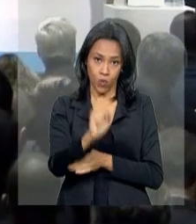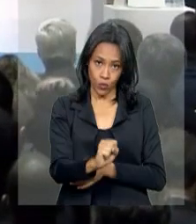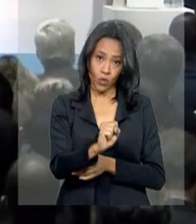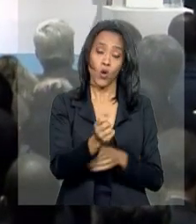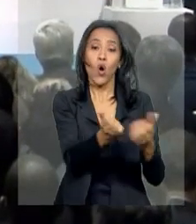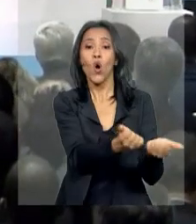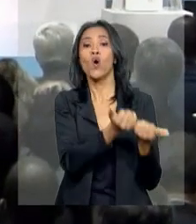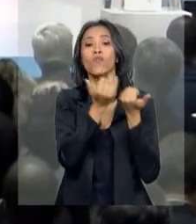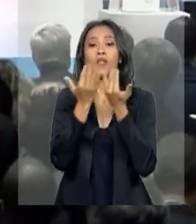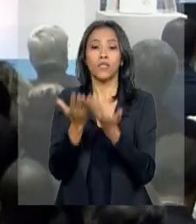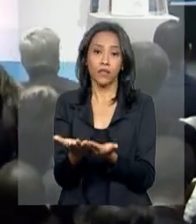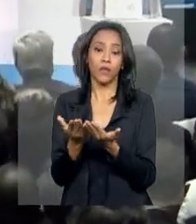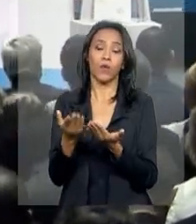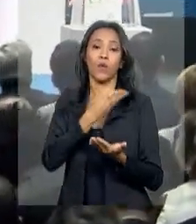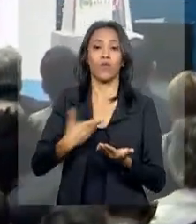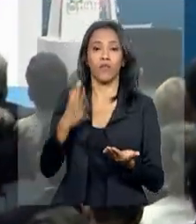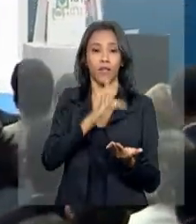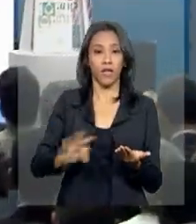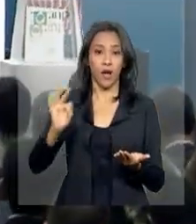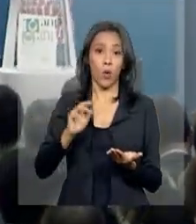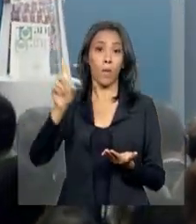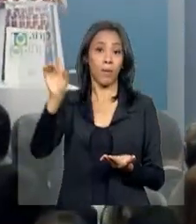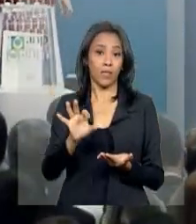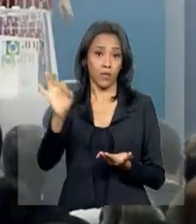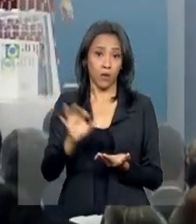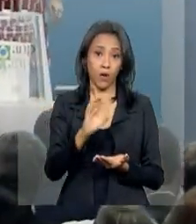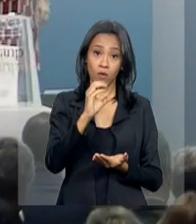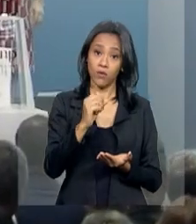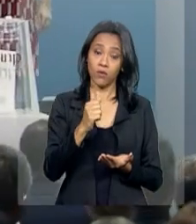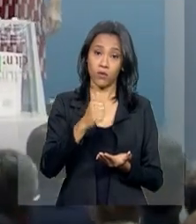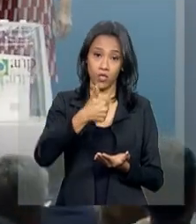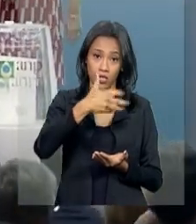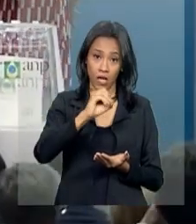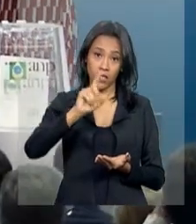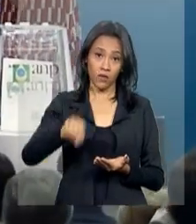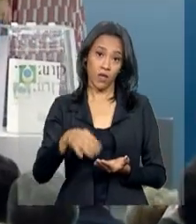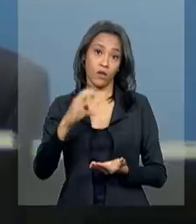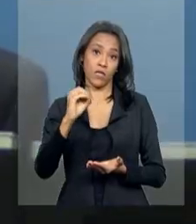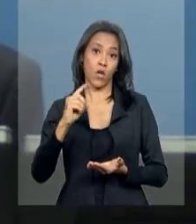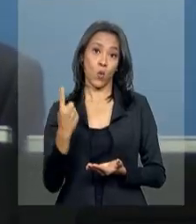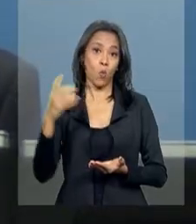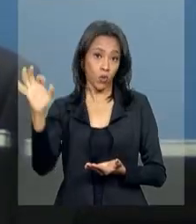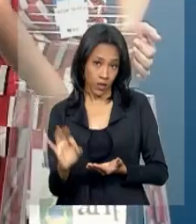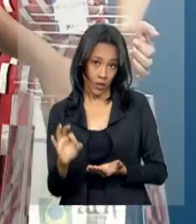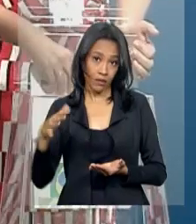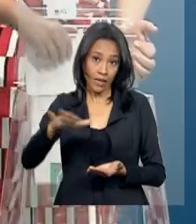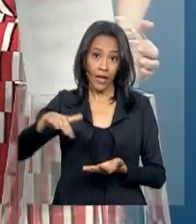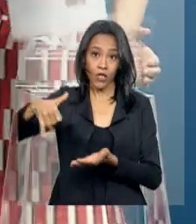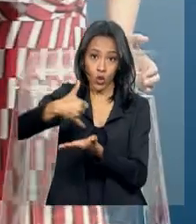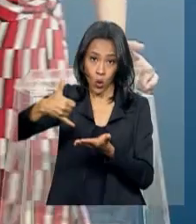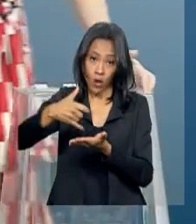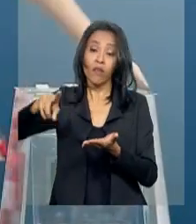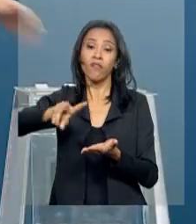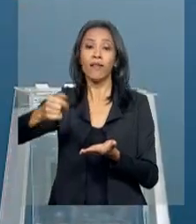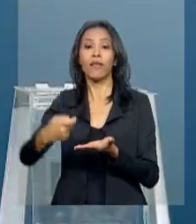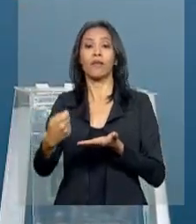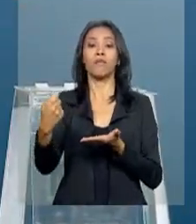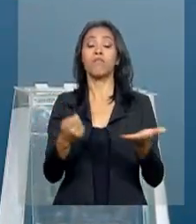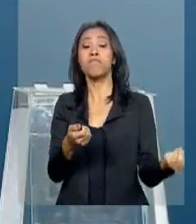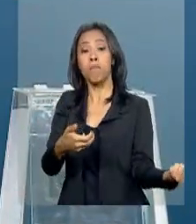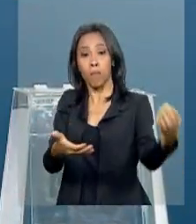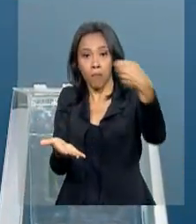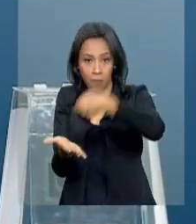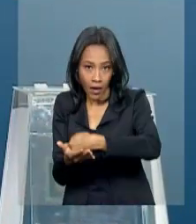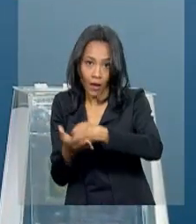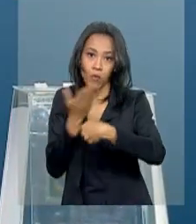o percentual mínimo de 10,01% sobre a produção de óleo e terá que pagar ainda um bônus de assinatura de